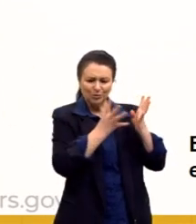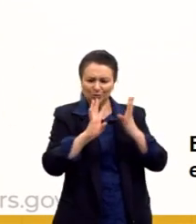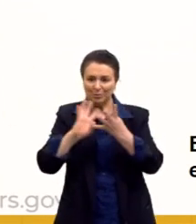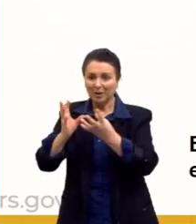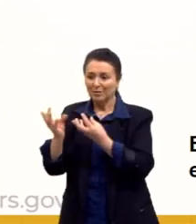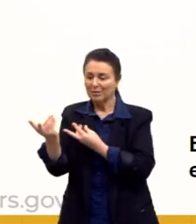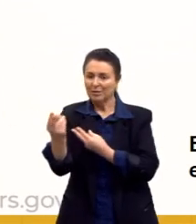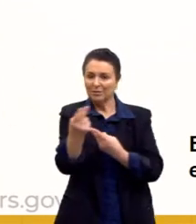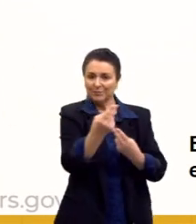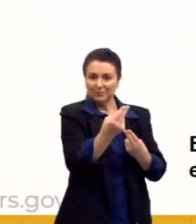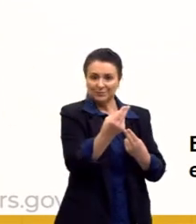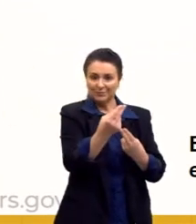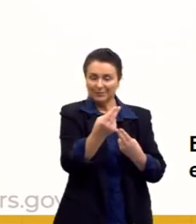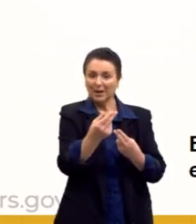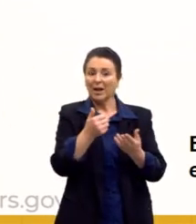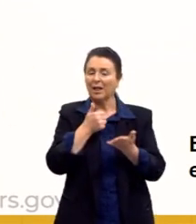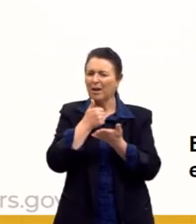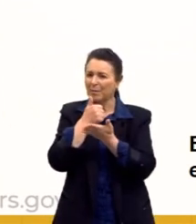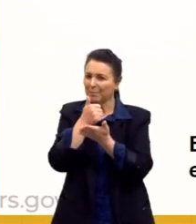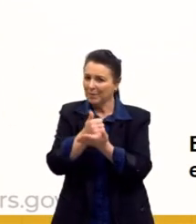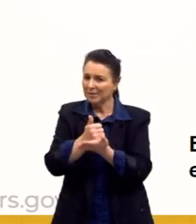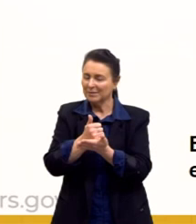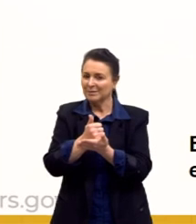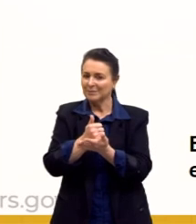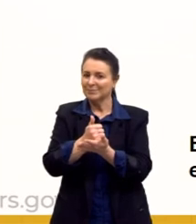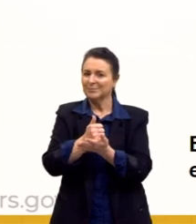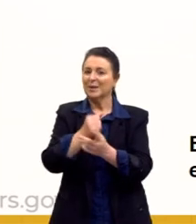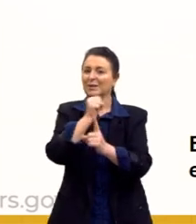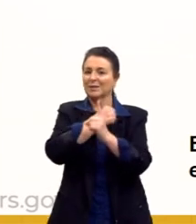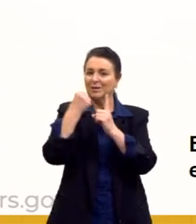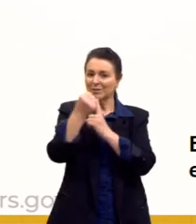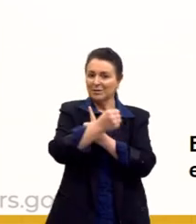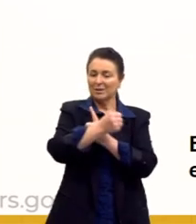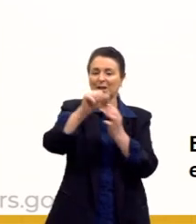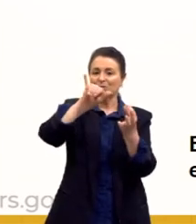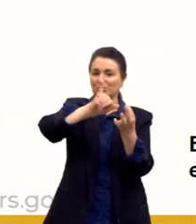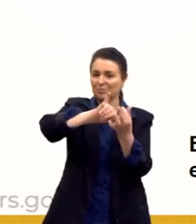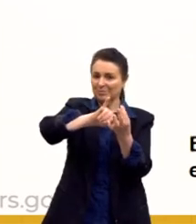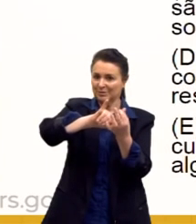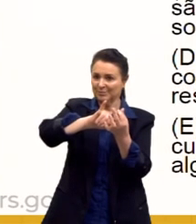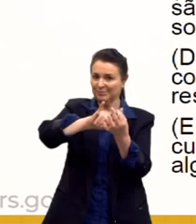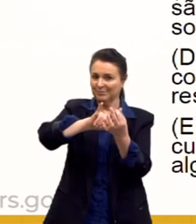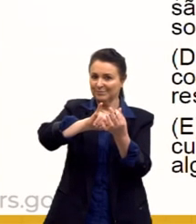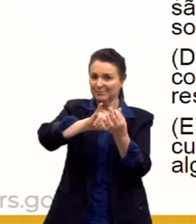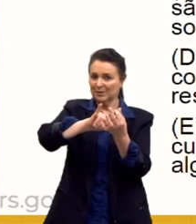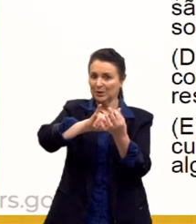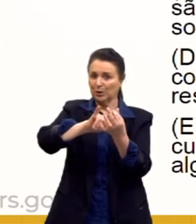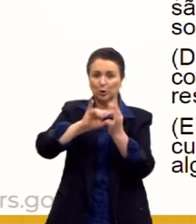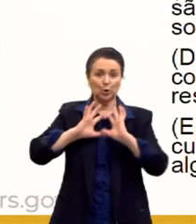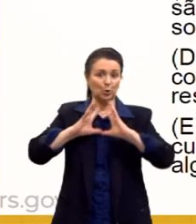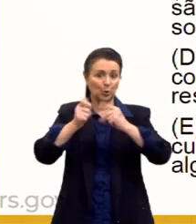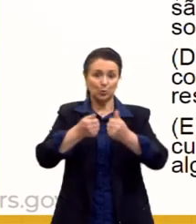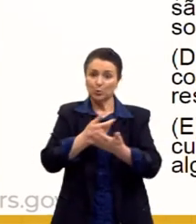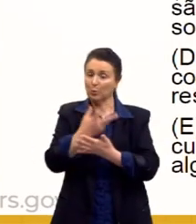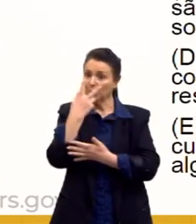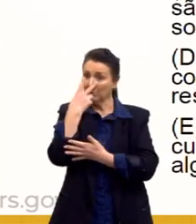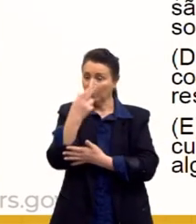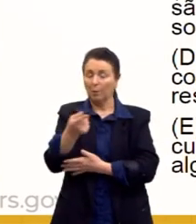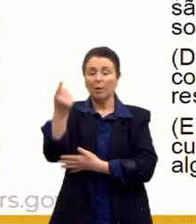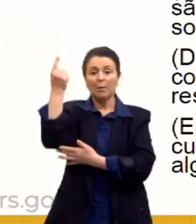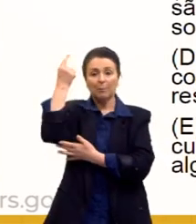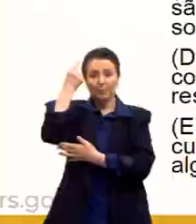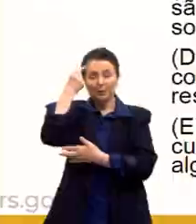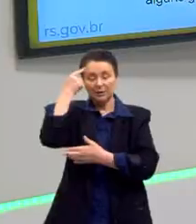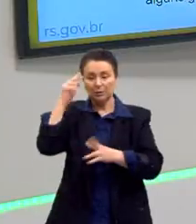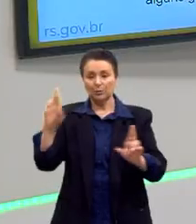capitalista a homogeneização todo mundo consumir as mesma coisa aí é possível vender mais né refletindo sobre